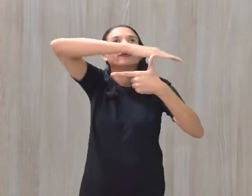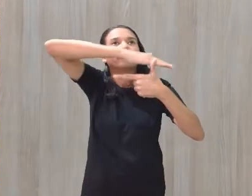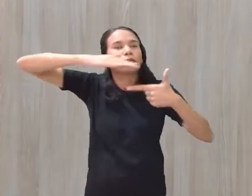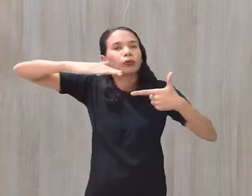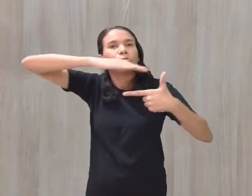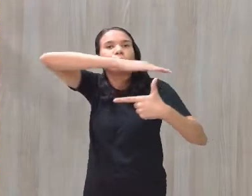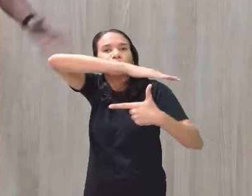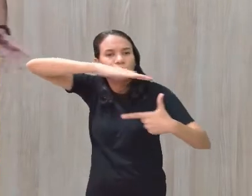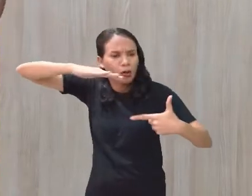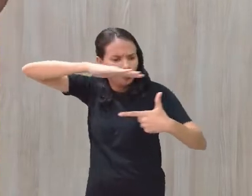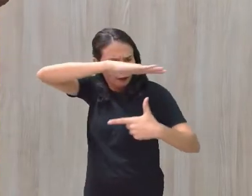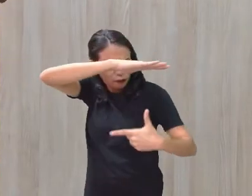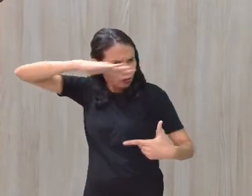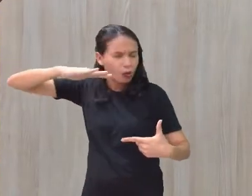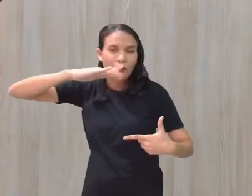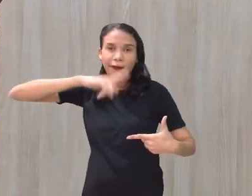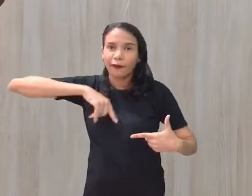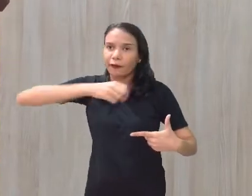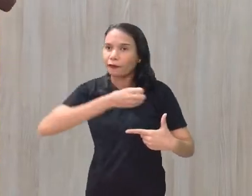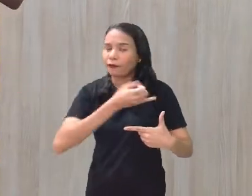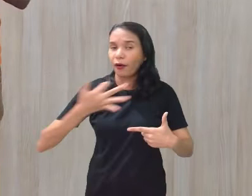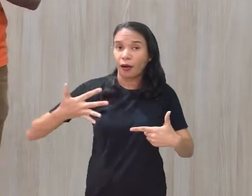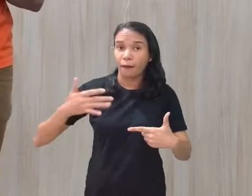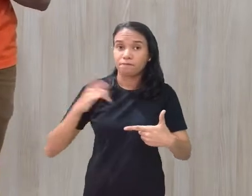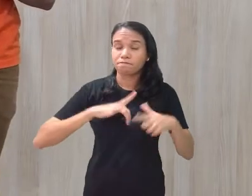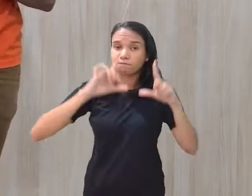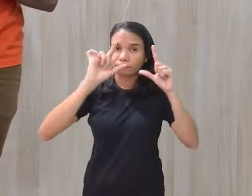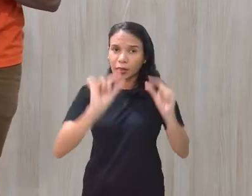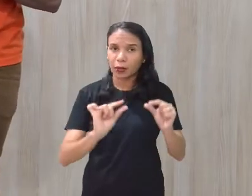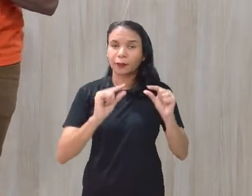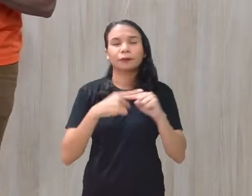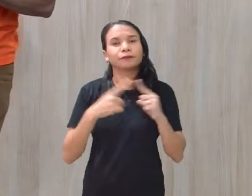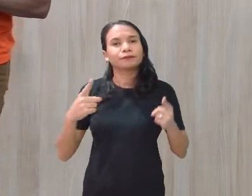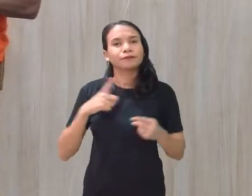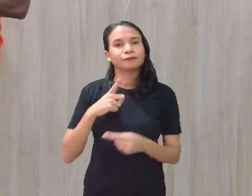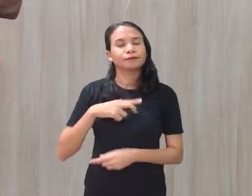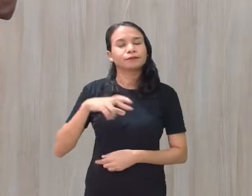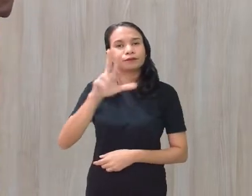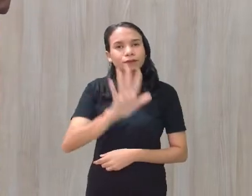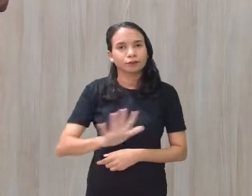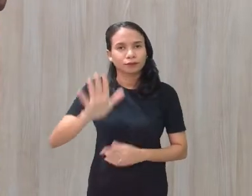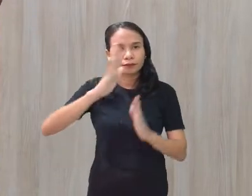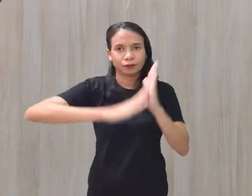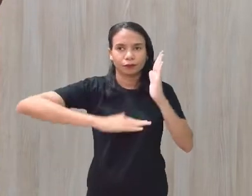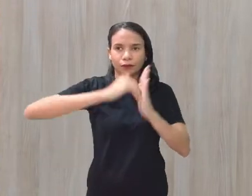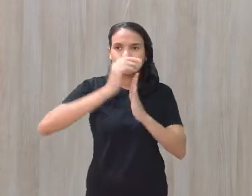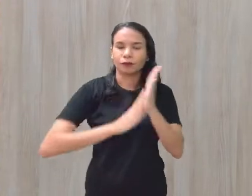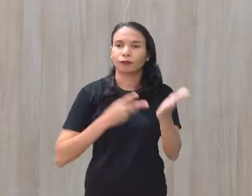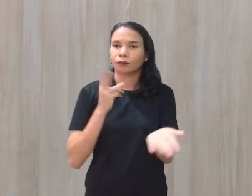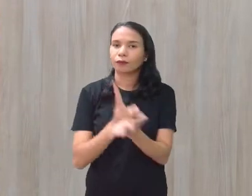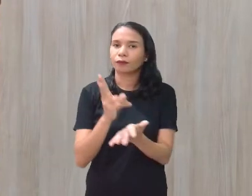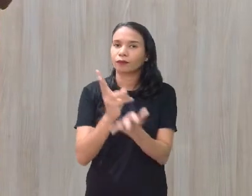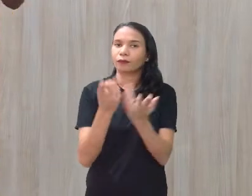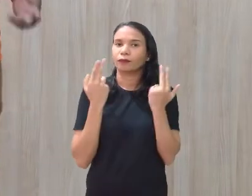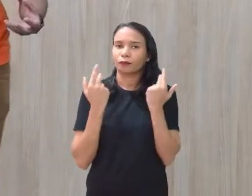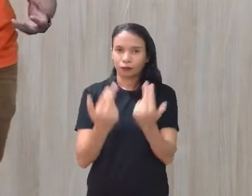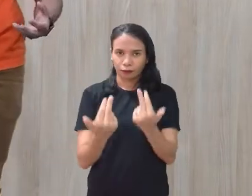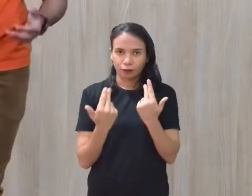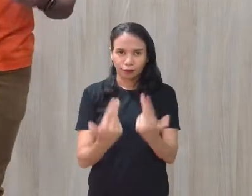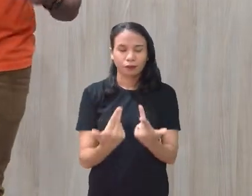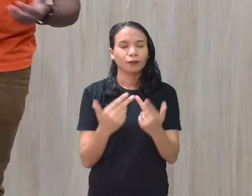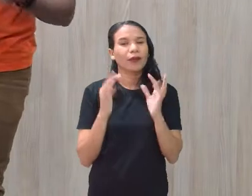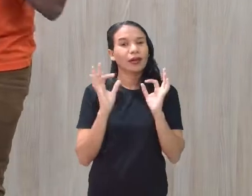essa região grande aí em várias regiões menores, mas a região que está pintada continua sendo a